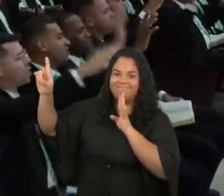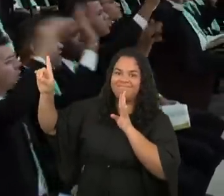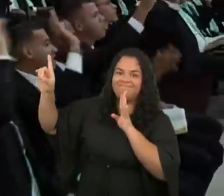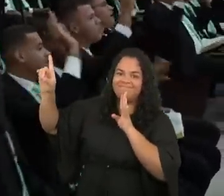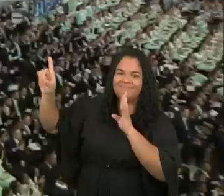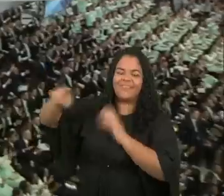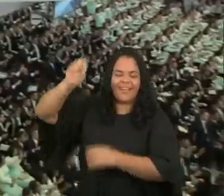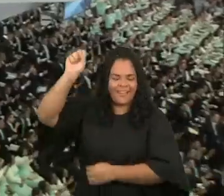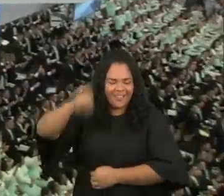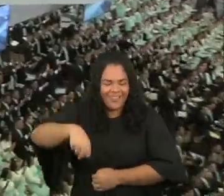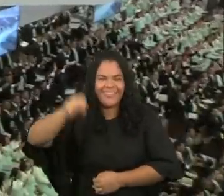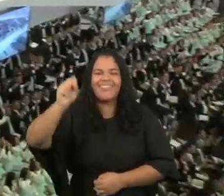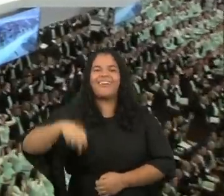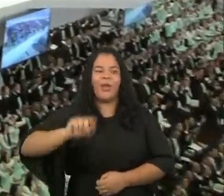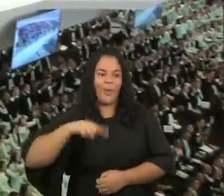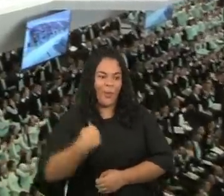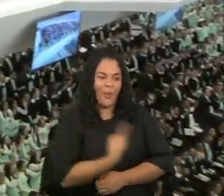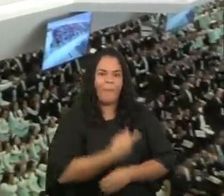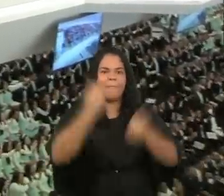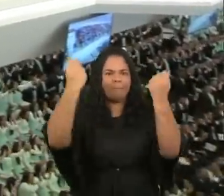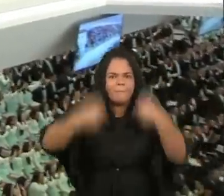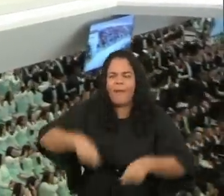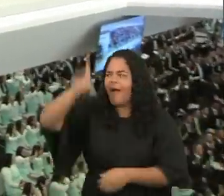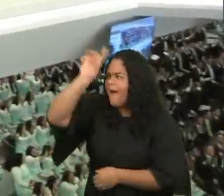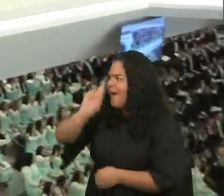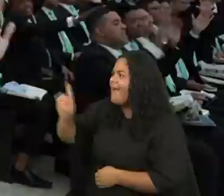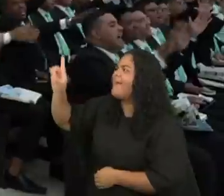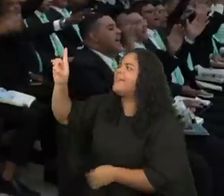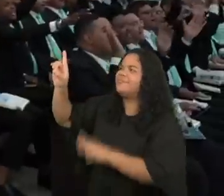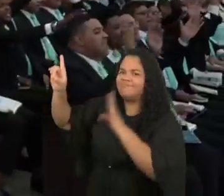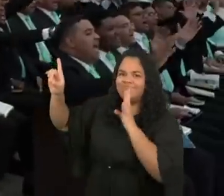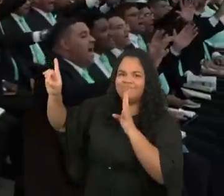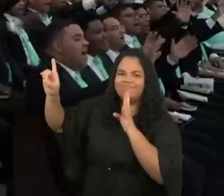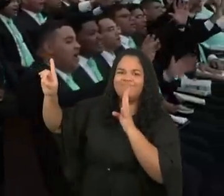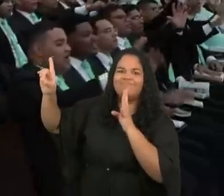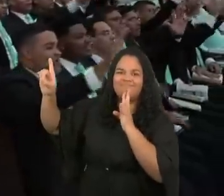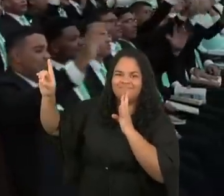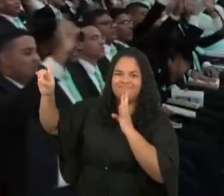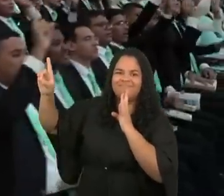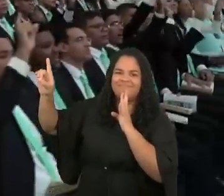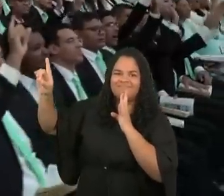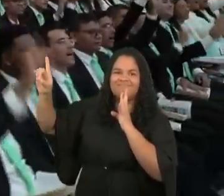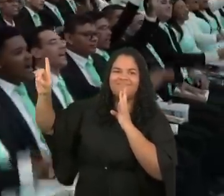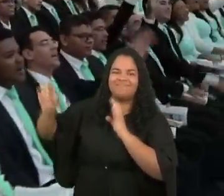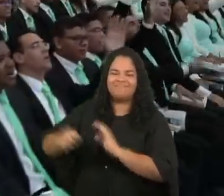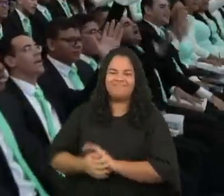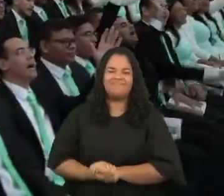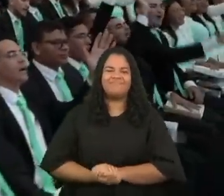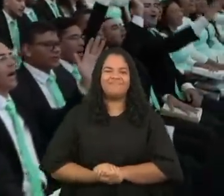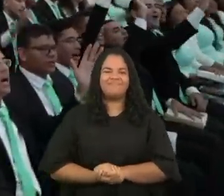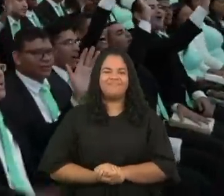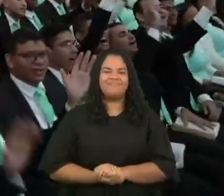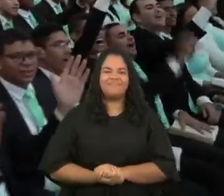Deus! Sim, é possível conhecer a Deus!